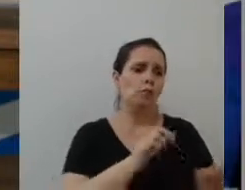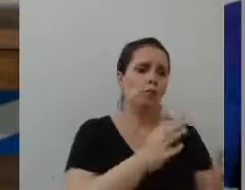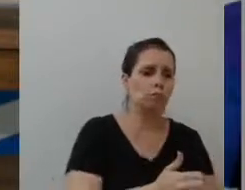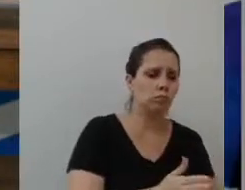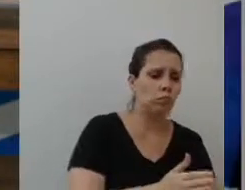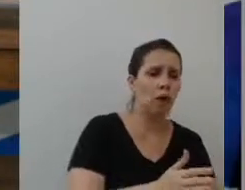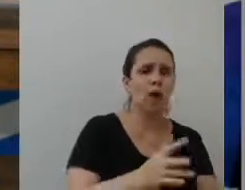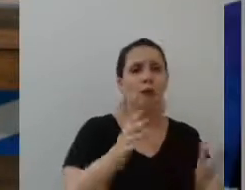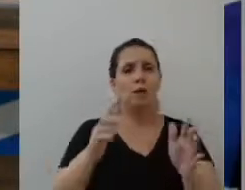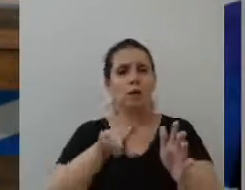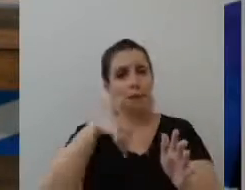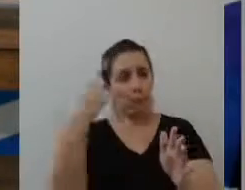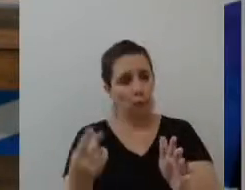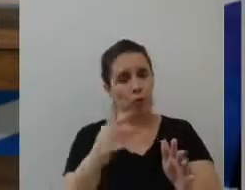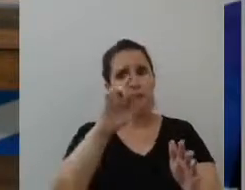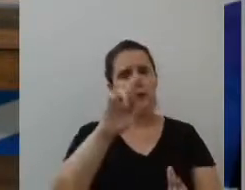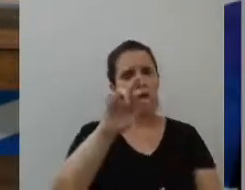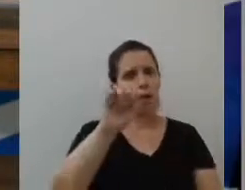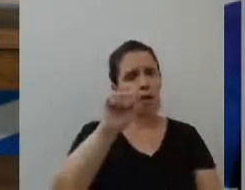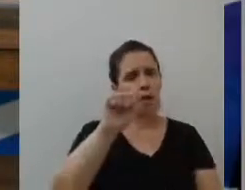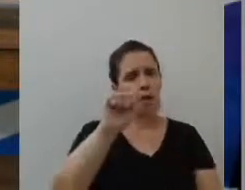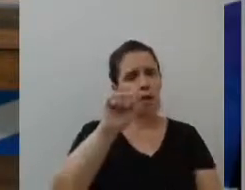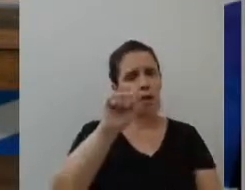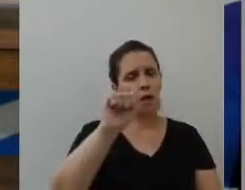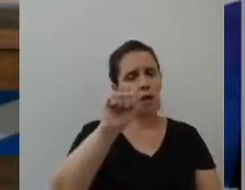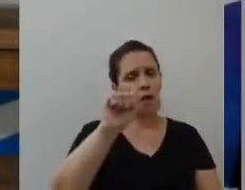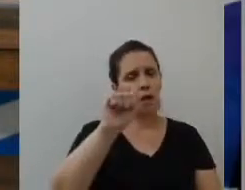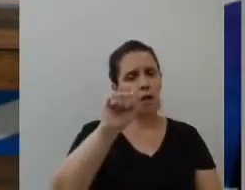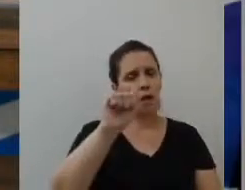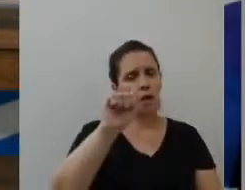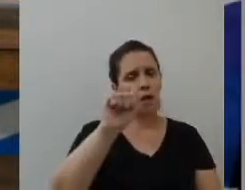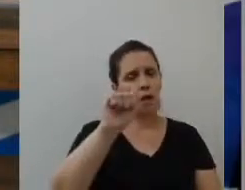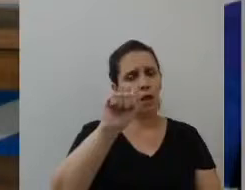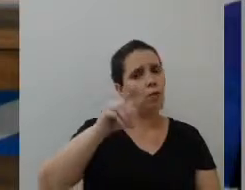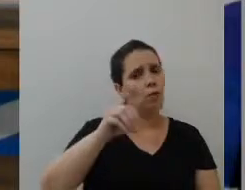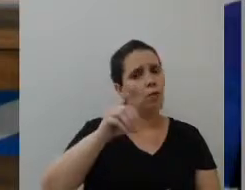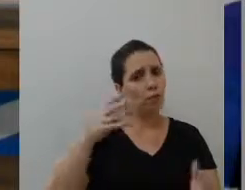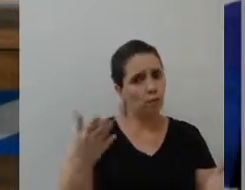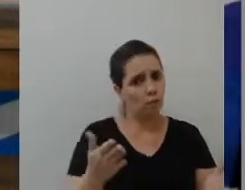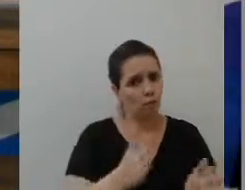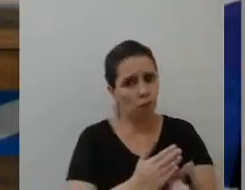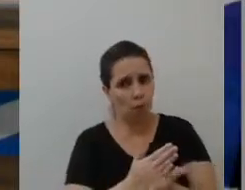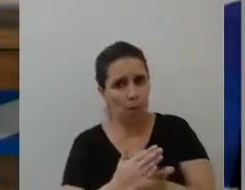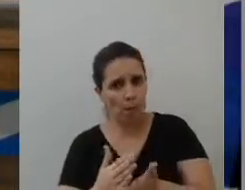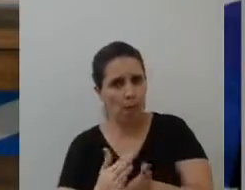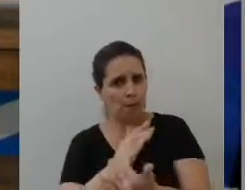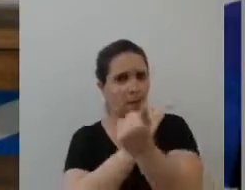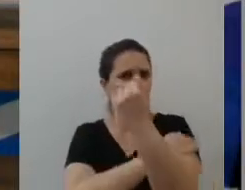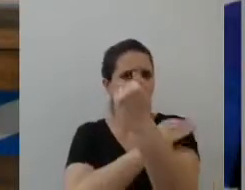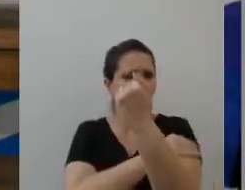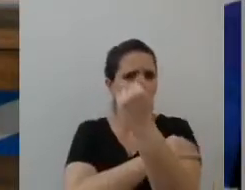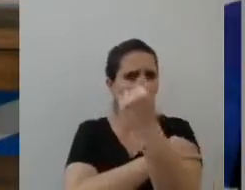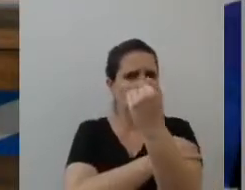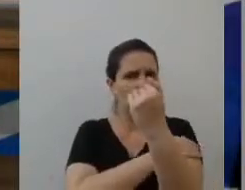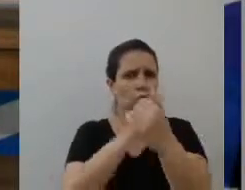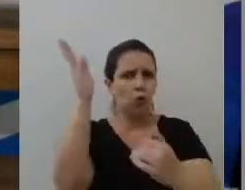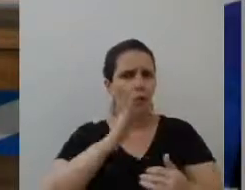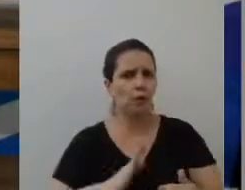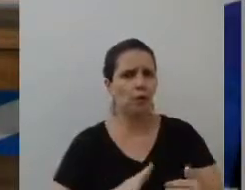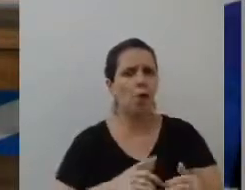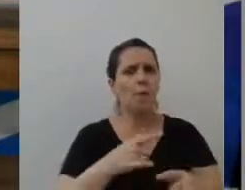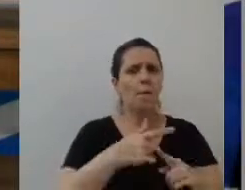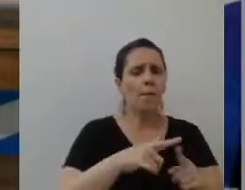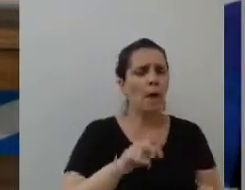quando o realismo começa com muita força no Brasil, alguns escritores românticos continuam escrevendo. Né? Tanto é que se você vai ler algumas obras do Machado de Assis,